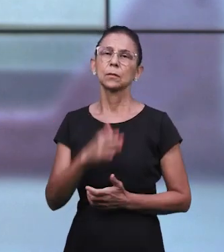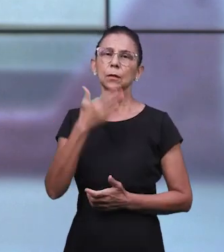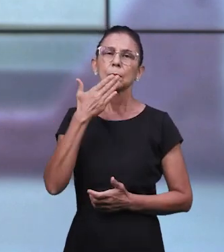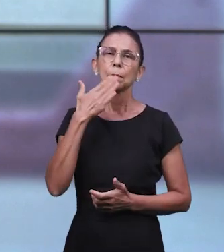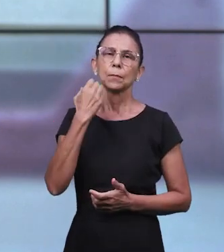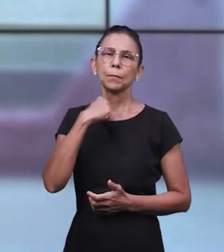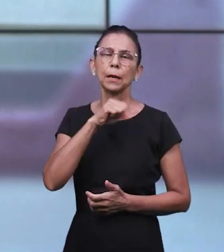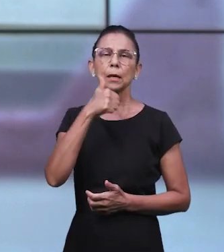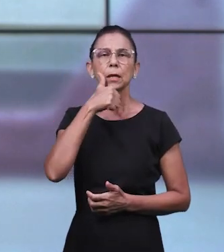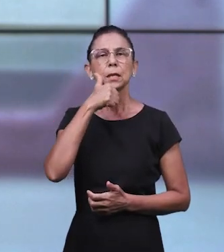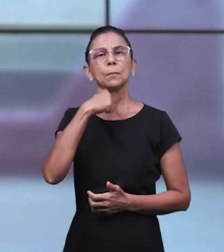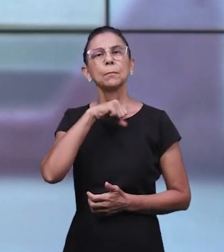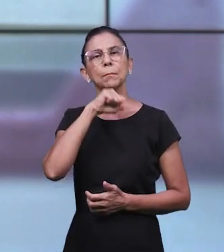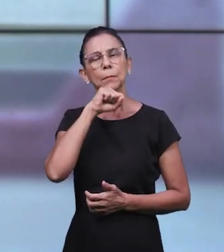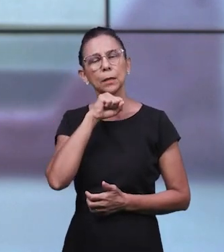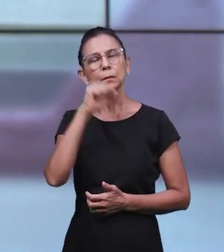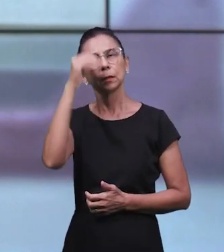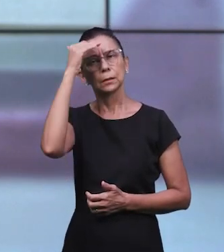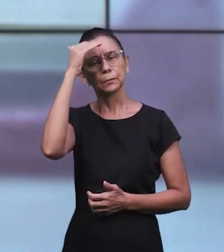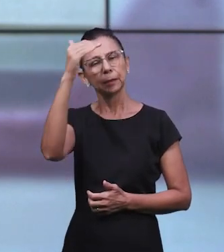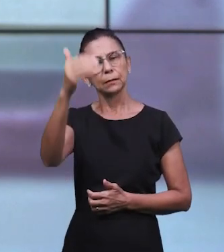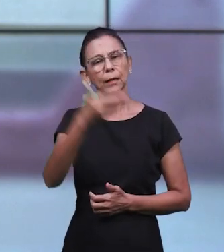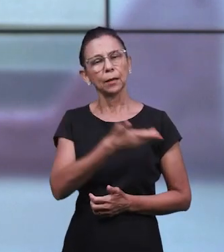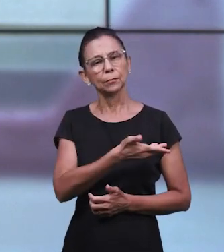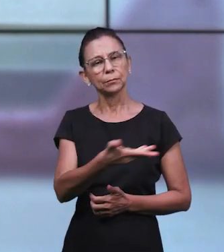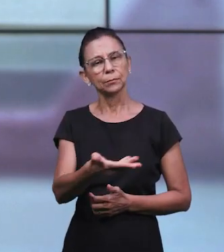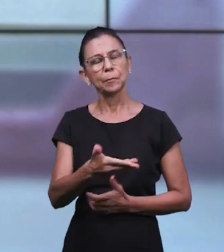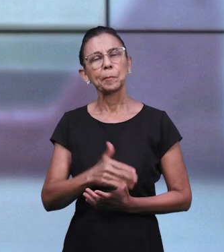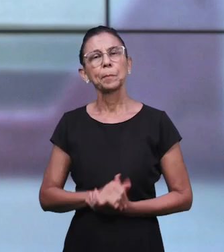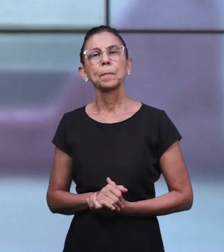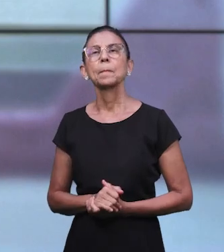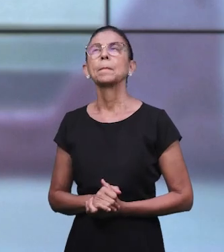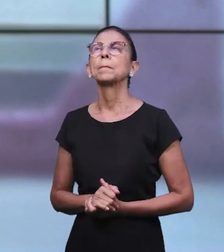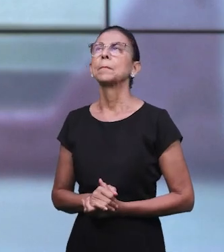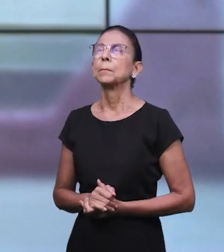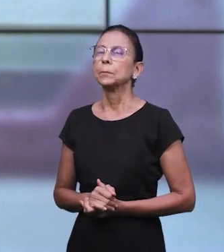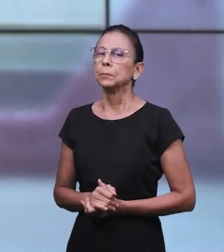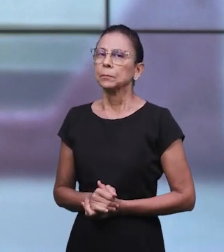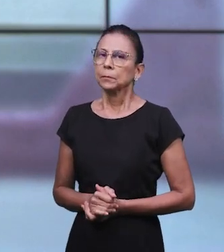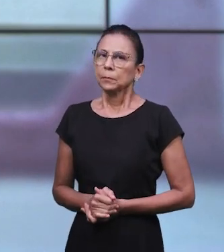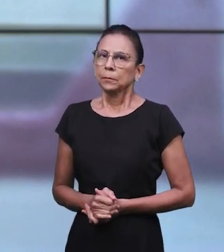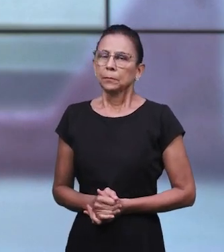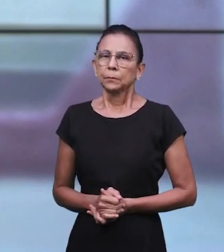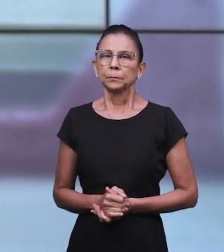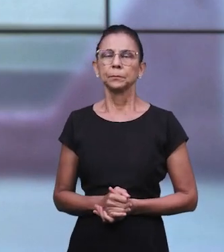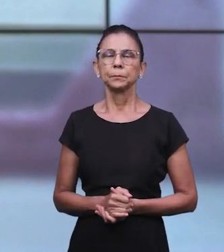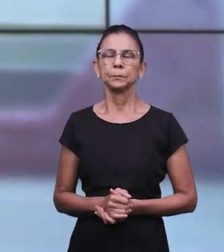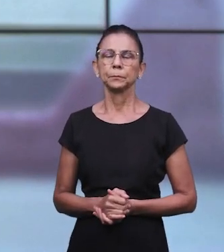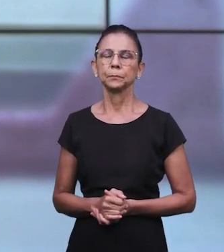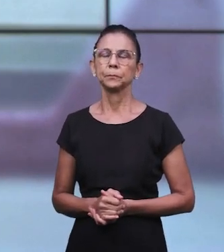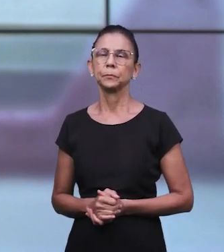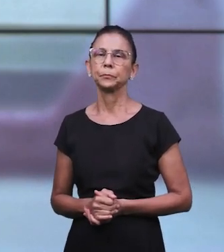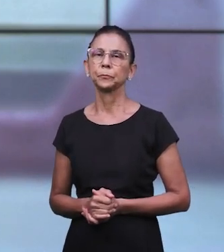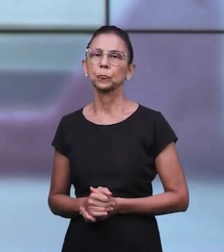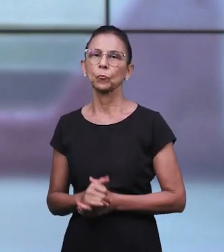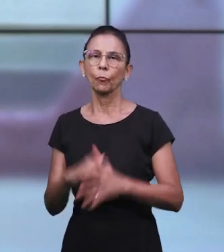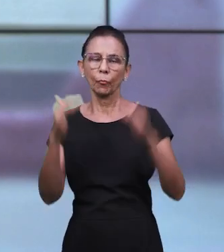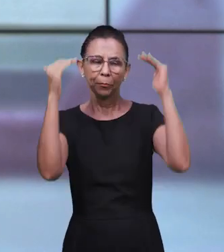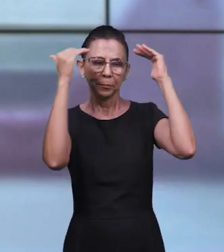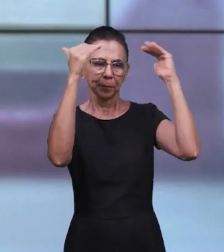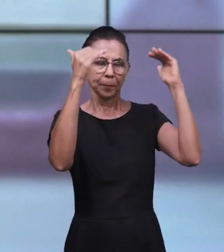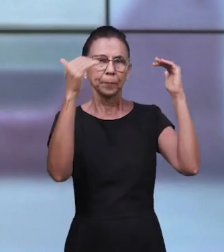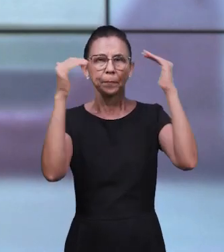como mãe. E lembre que os pais devem ter a mesma linguagem e respeitar a autoridade um do